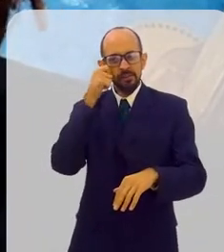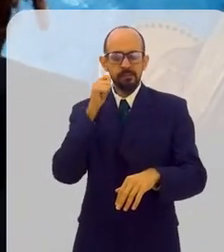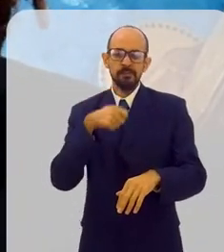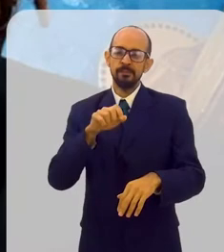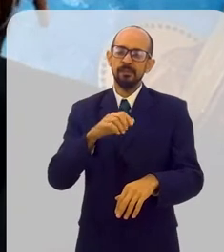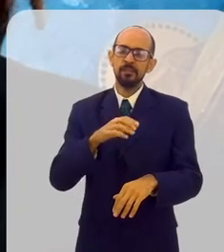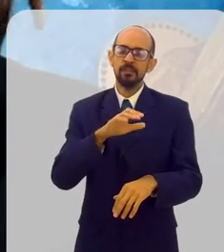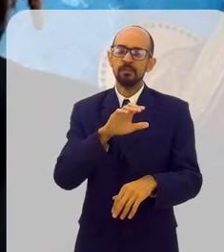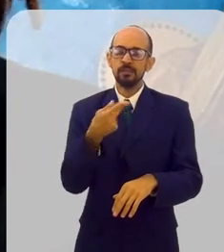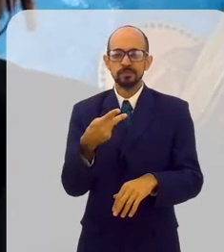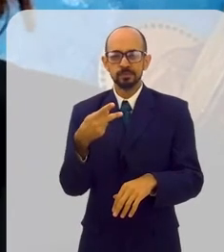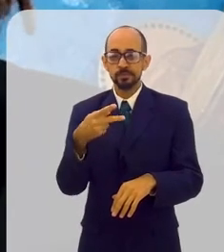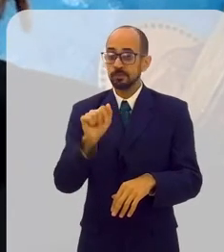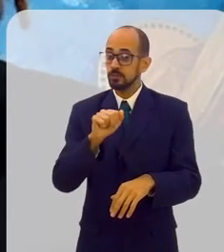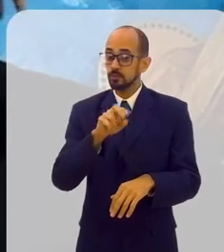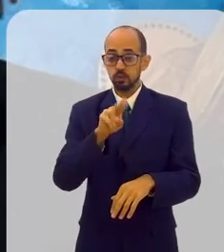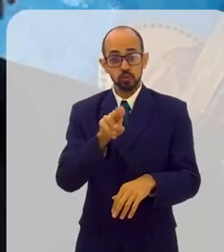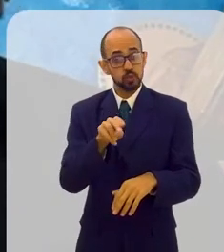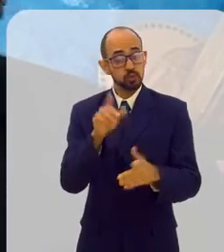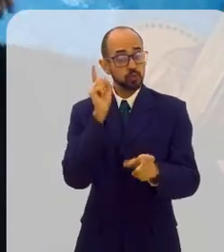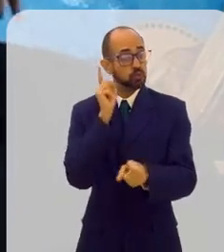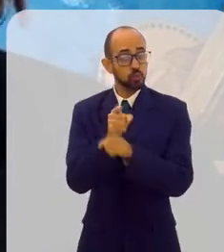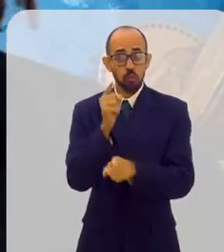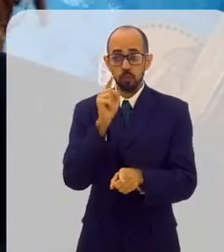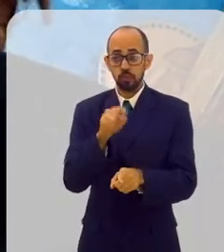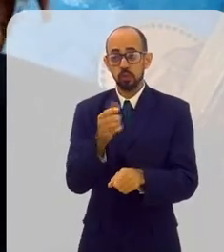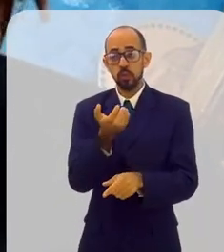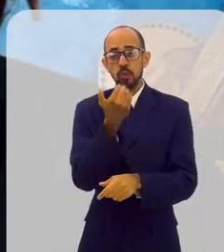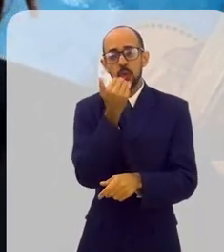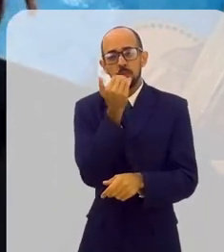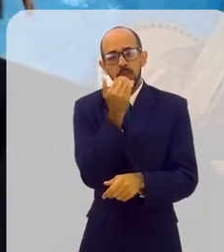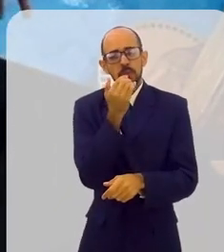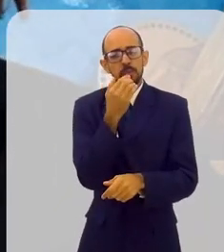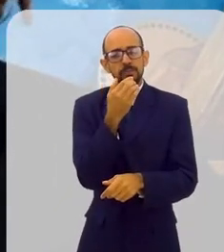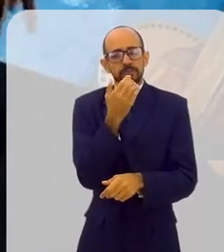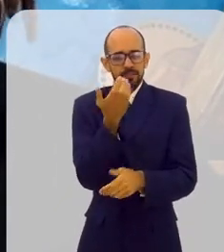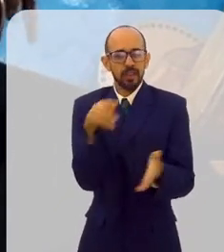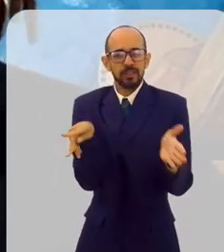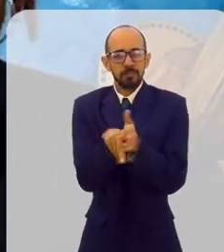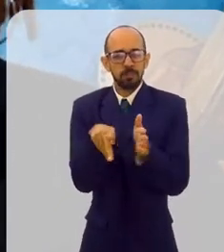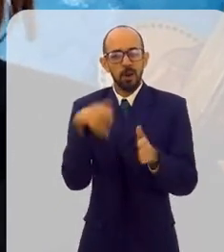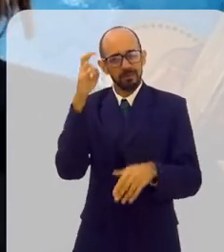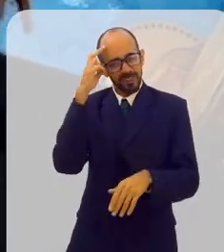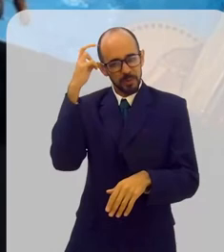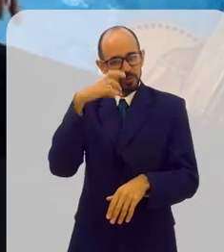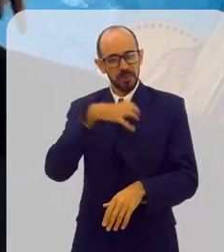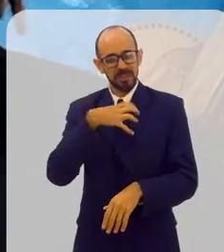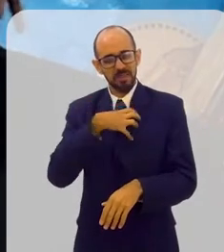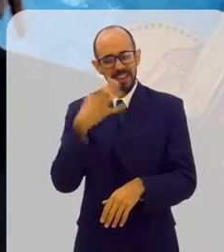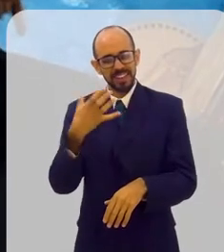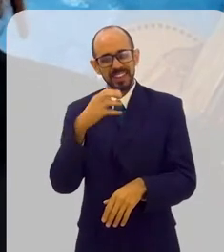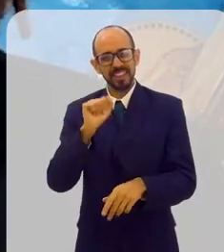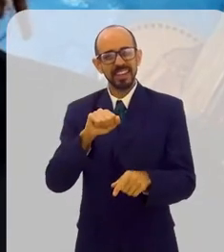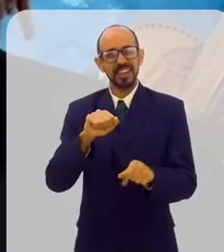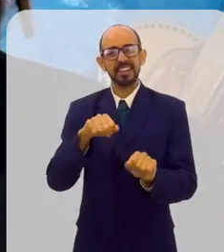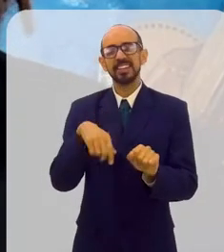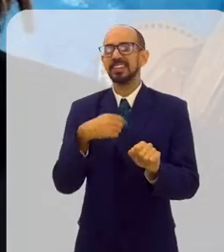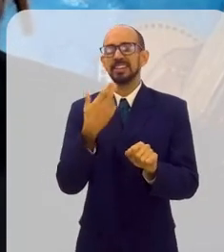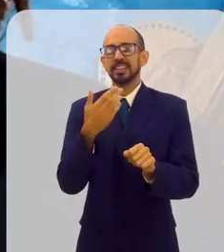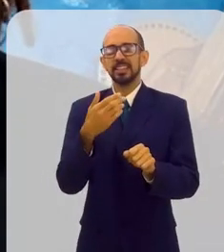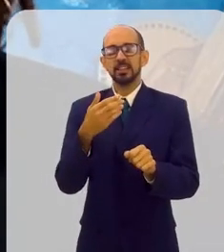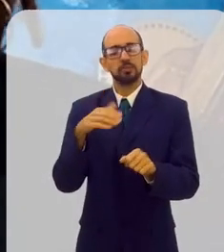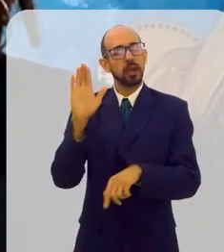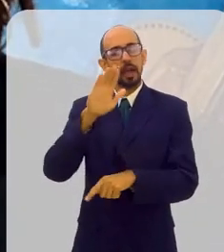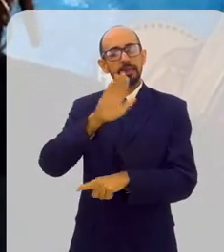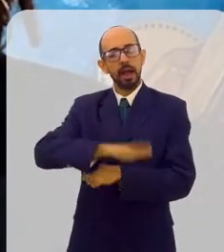para tomar uma cerveja sem nem nunca ter visto eles na vida, comer um acarajé e trocar uma ideia ali e passar a